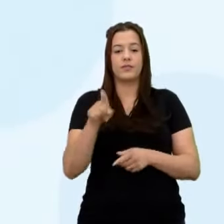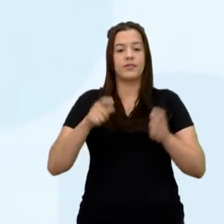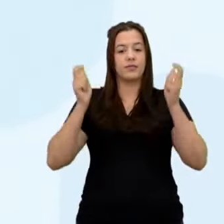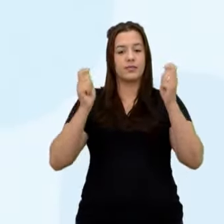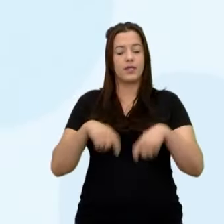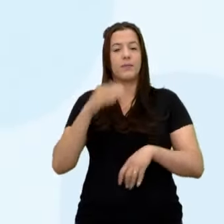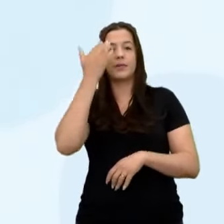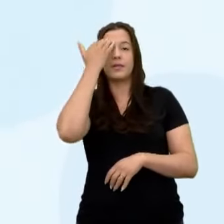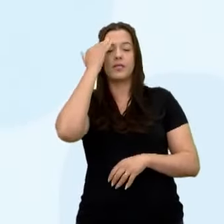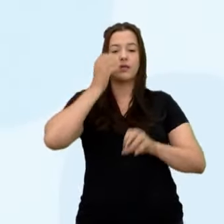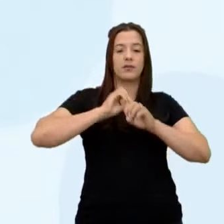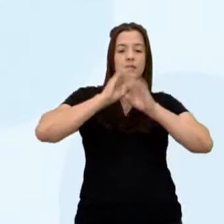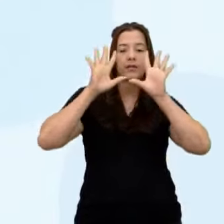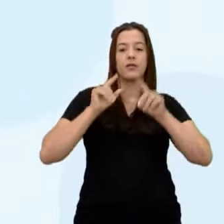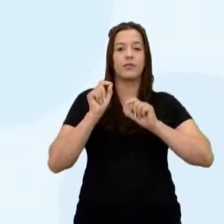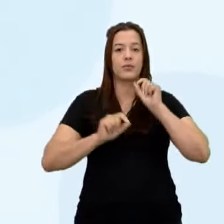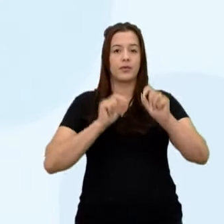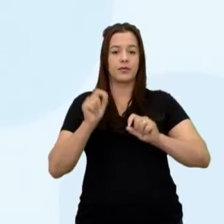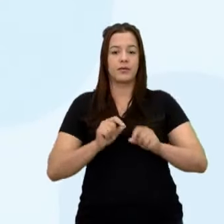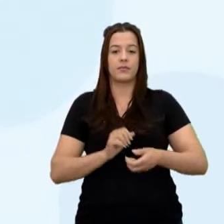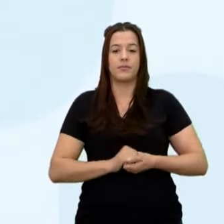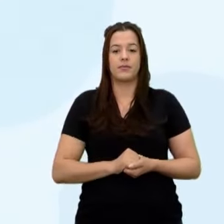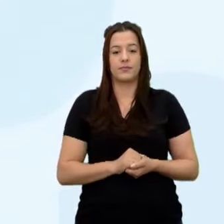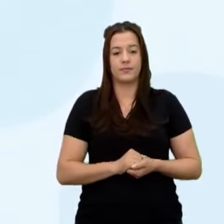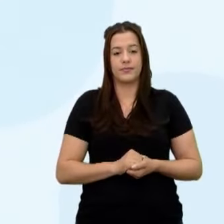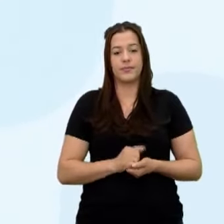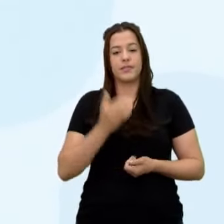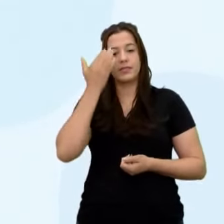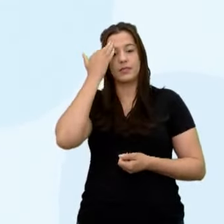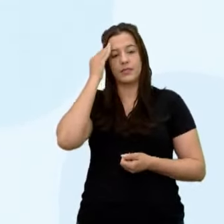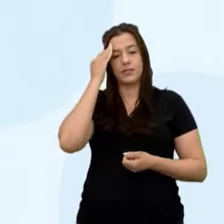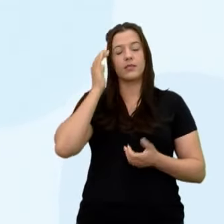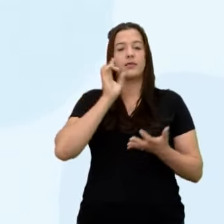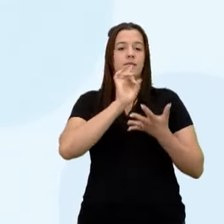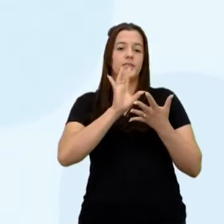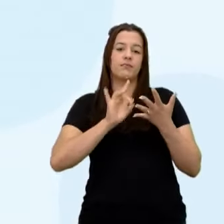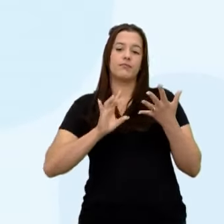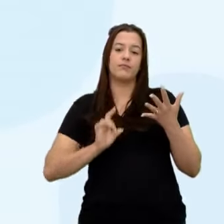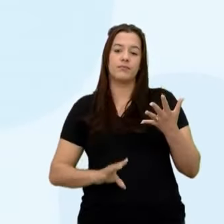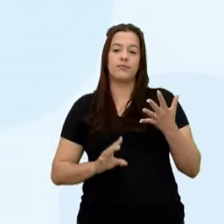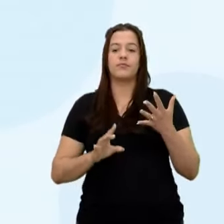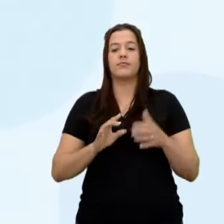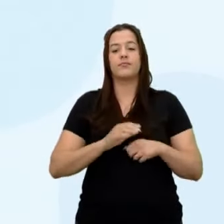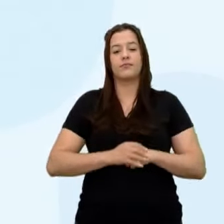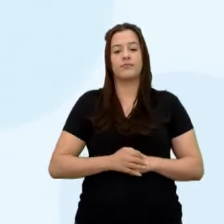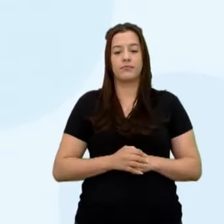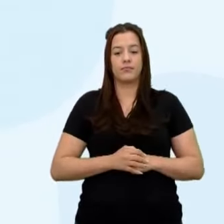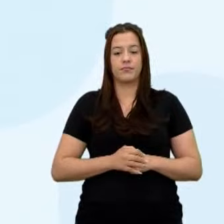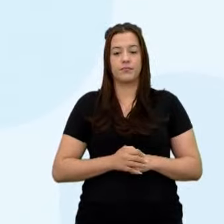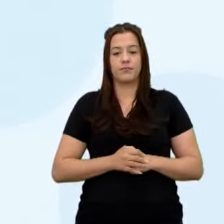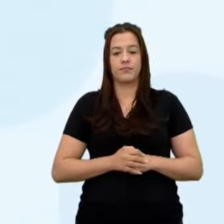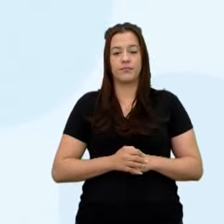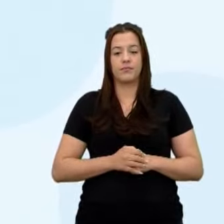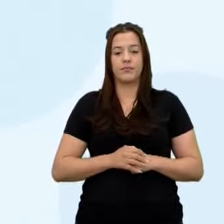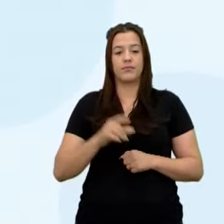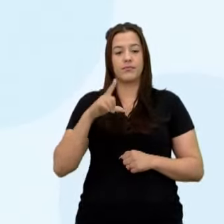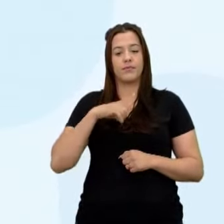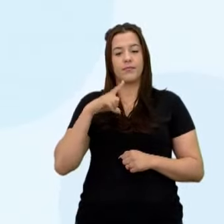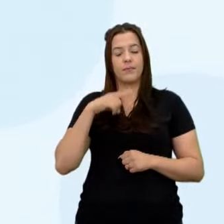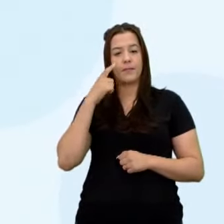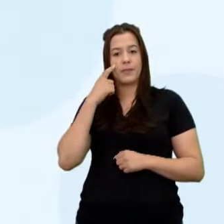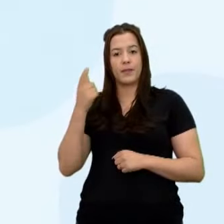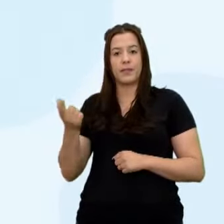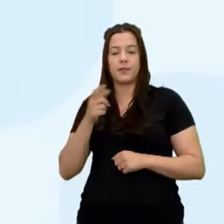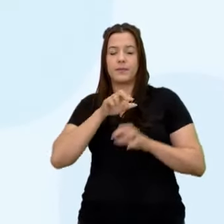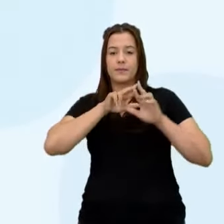de... Understand the aspects of an infographic. Entender os aspectos de um infográfico. Watch a short video with subtitles in